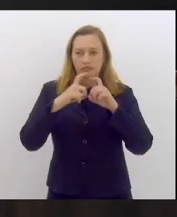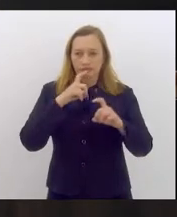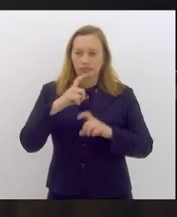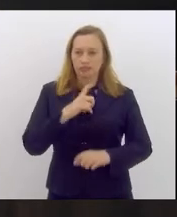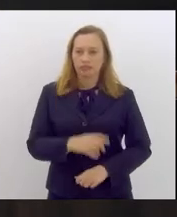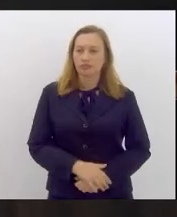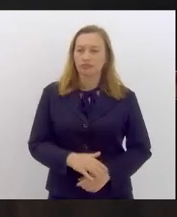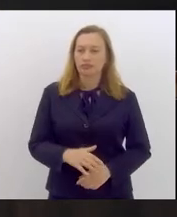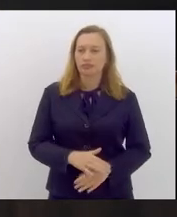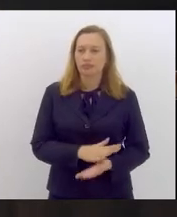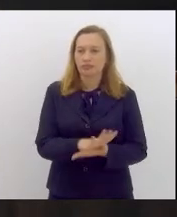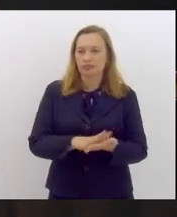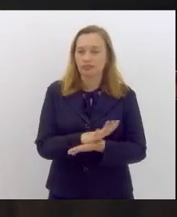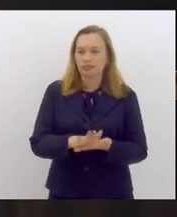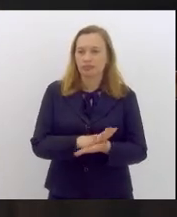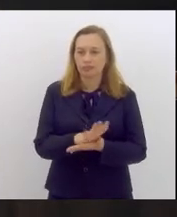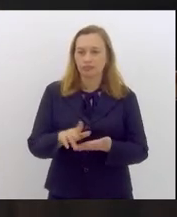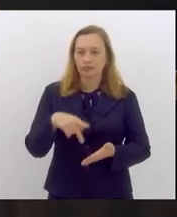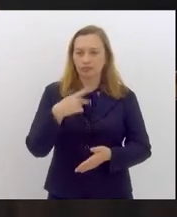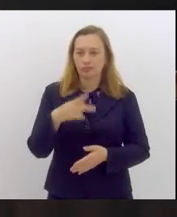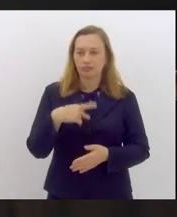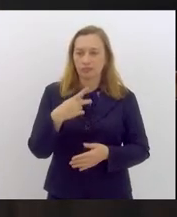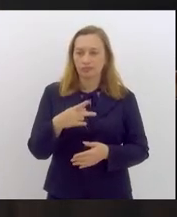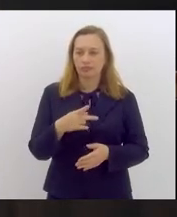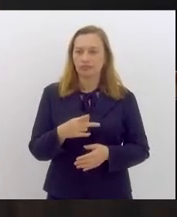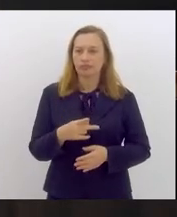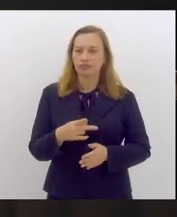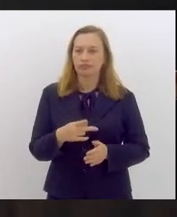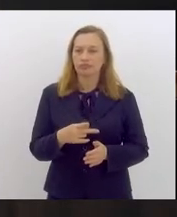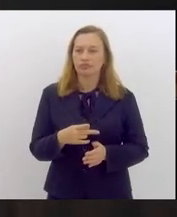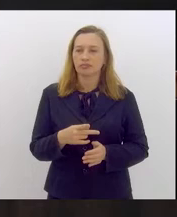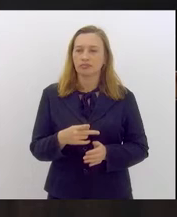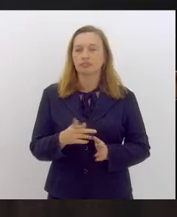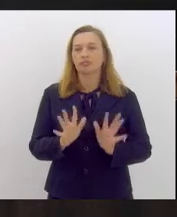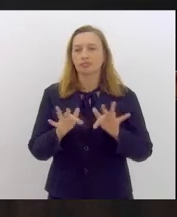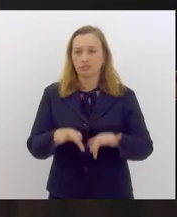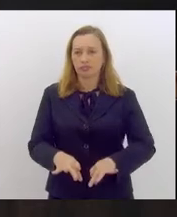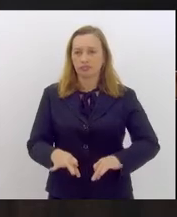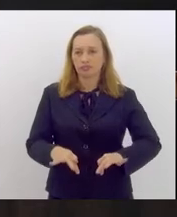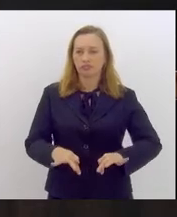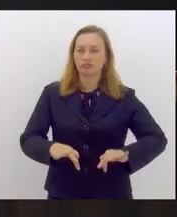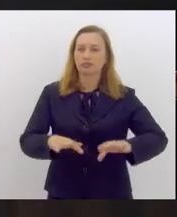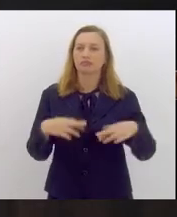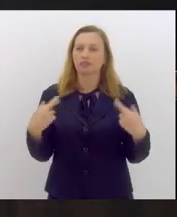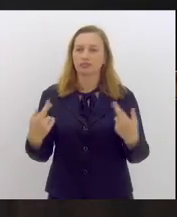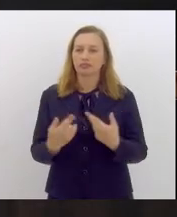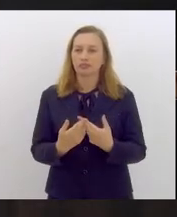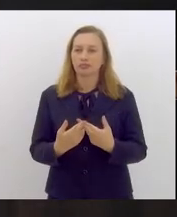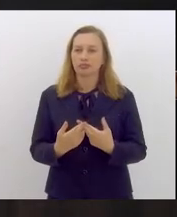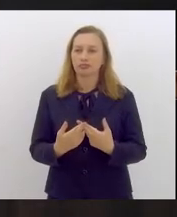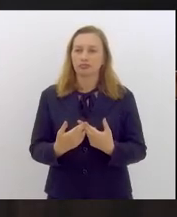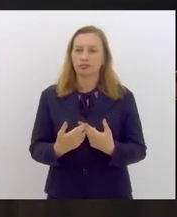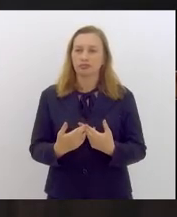discussão. Nada mais havendo a tratar, está encerrada a sessão.